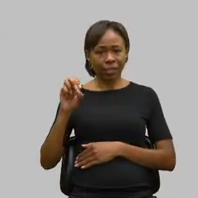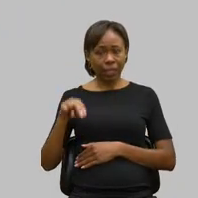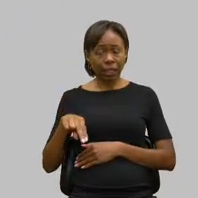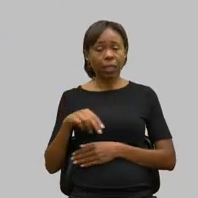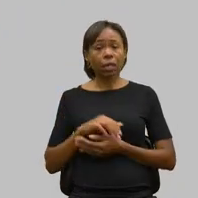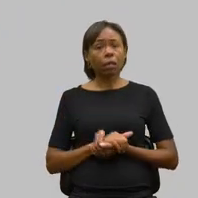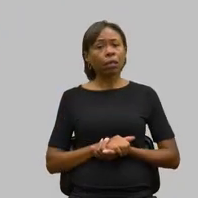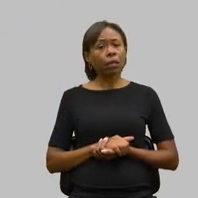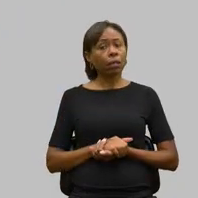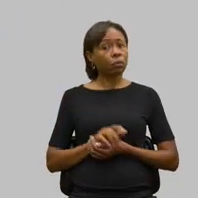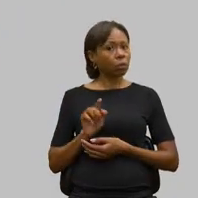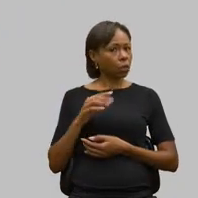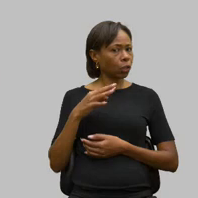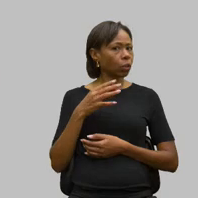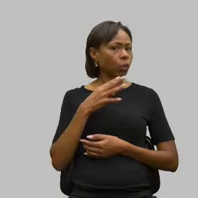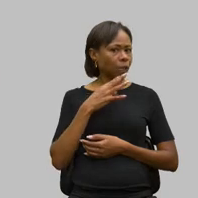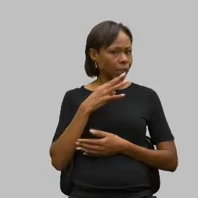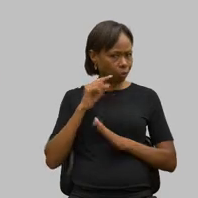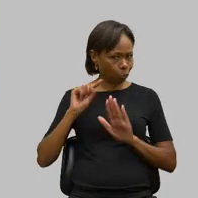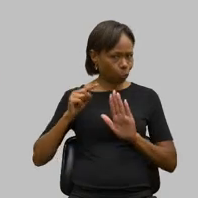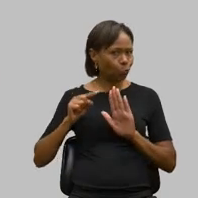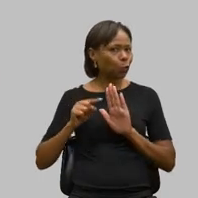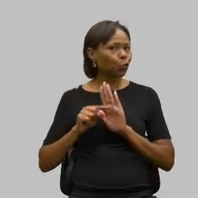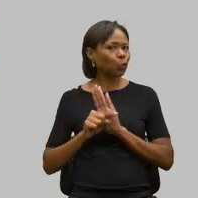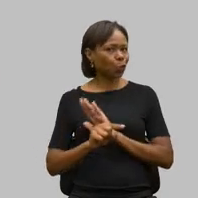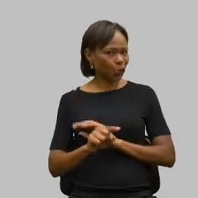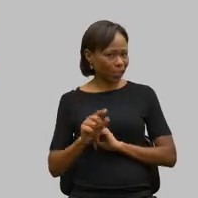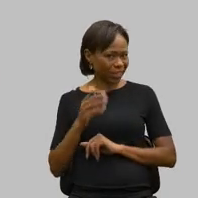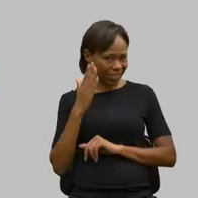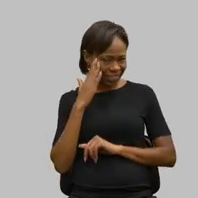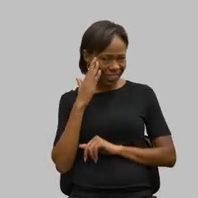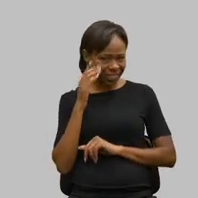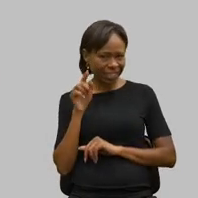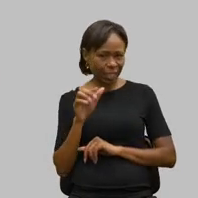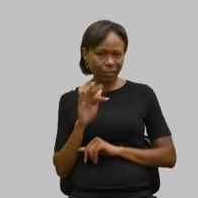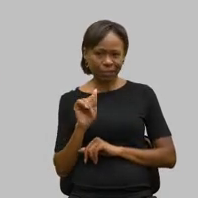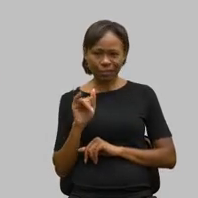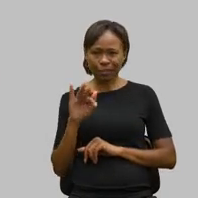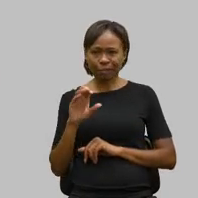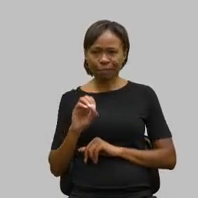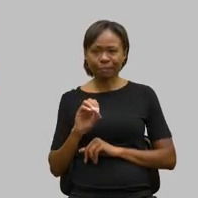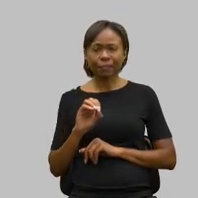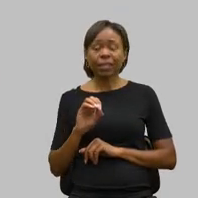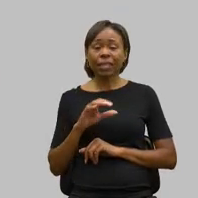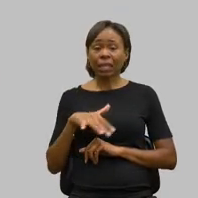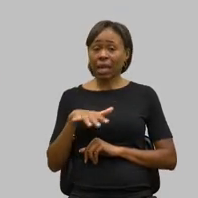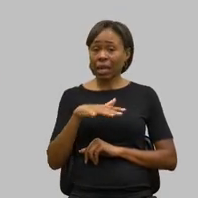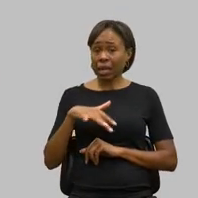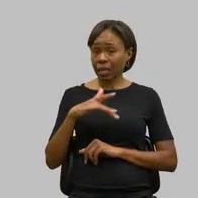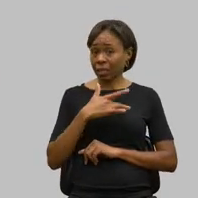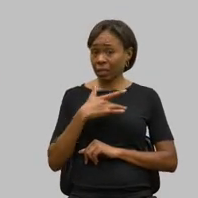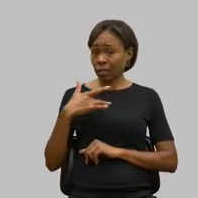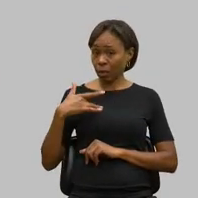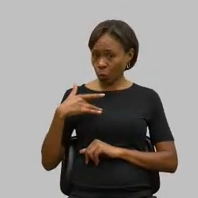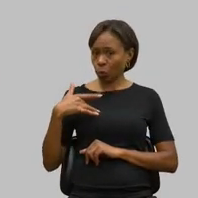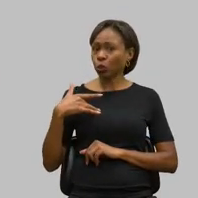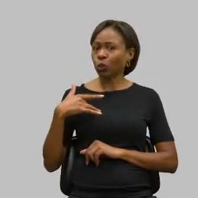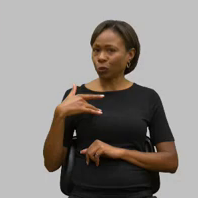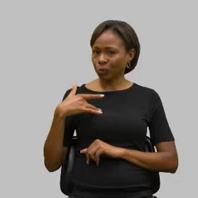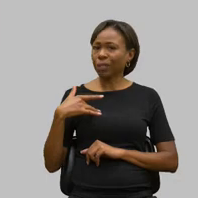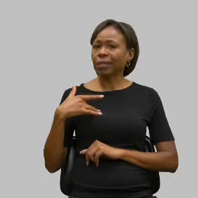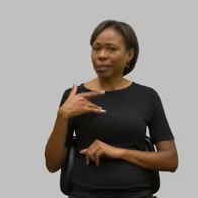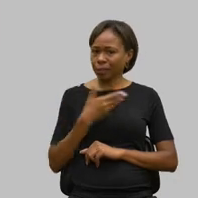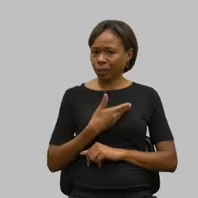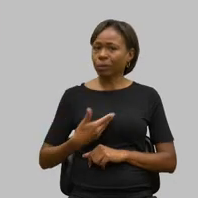conhecedor profundo, o senhor sabe disso, claro, secretário Fábio, da saúde pública e dedicado.